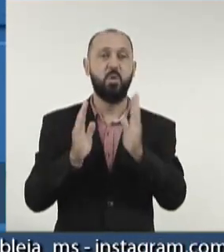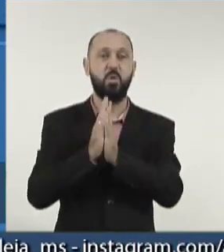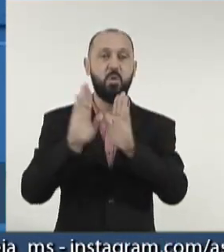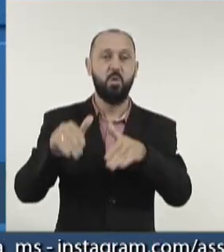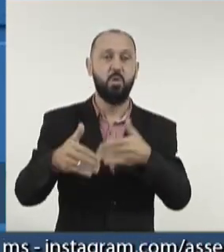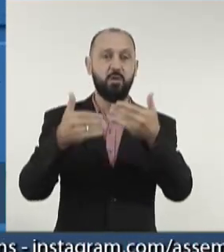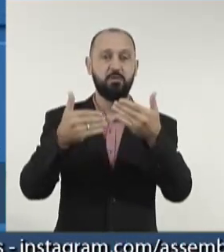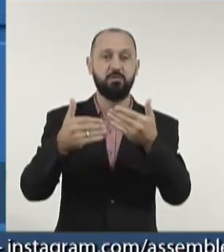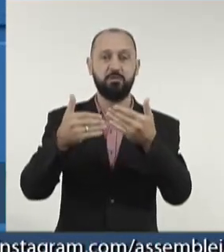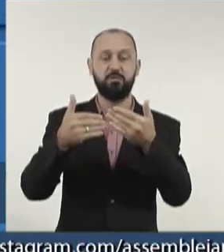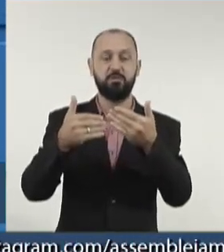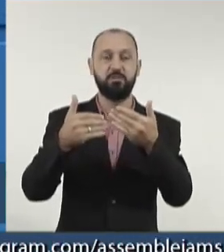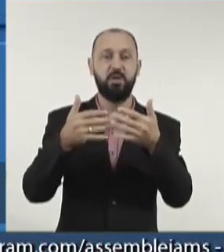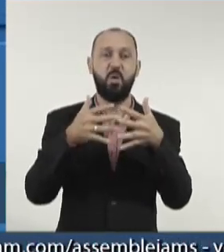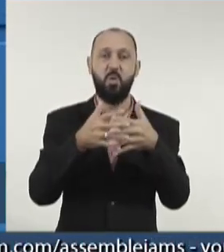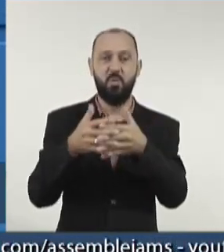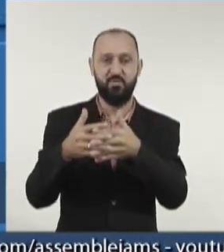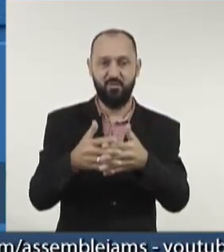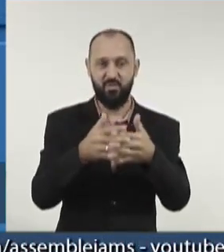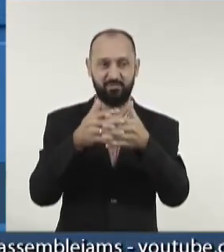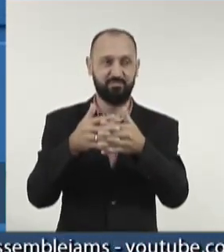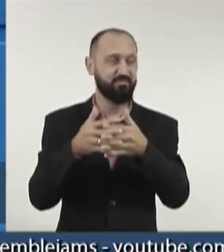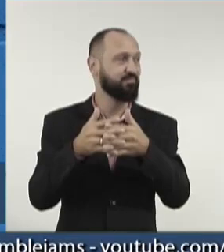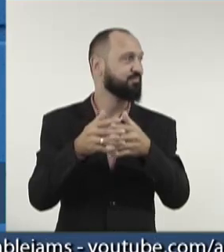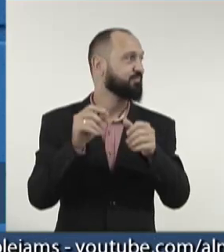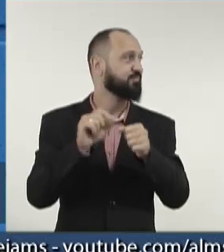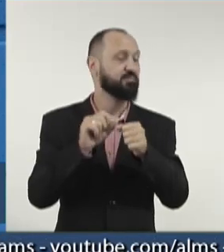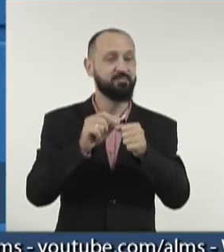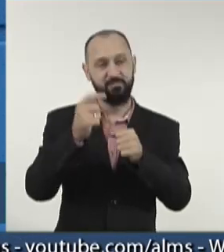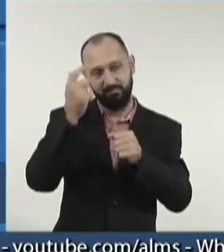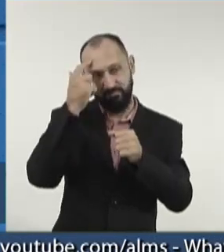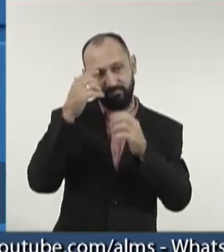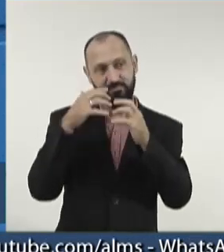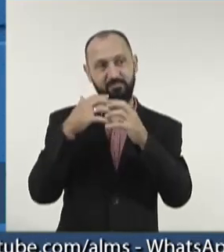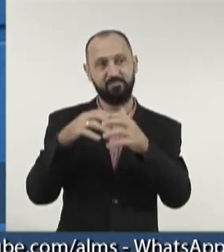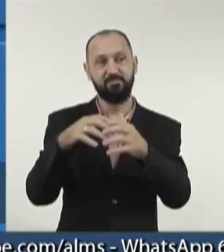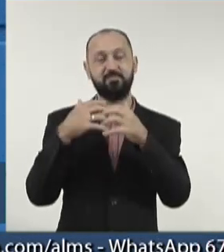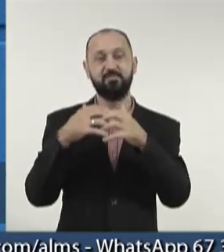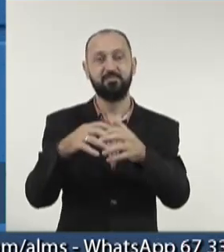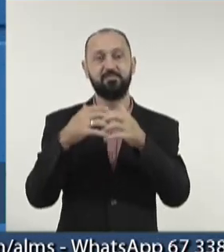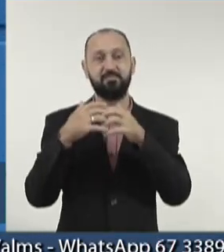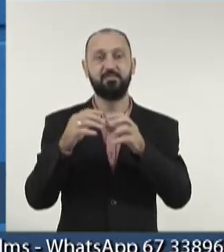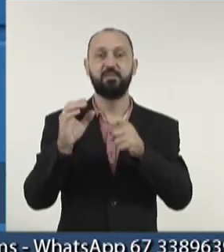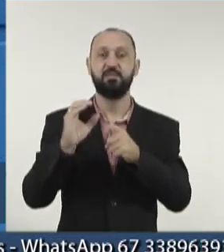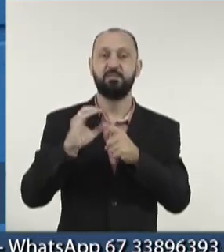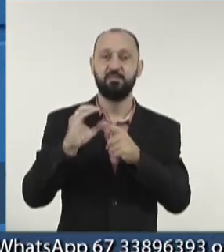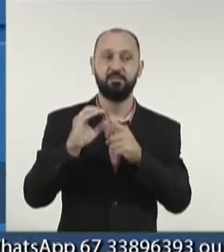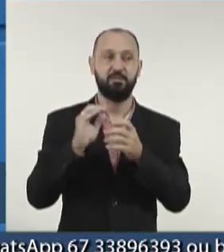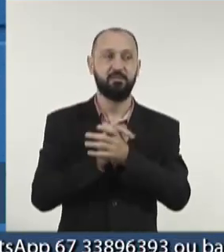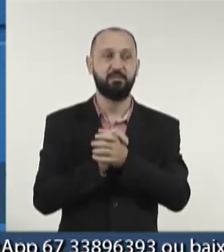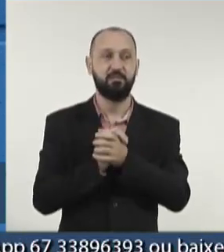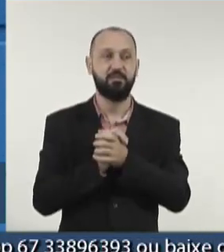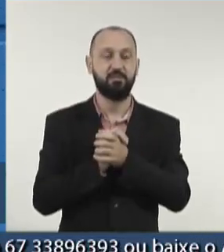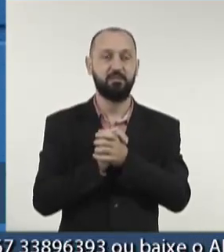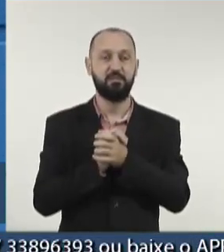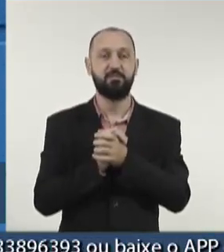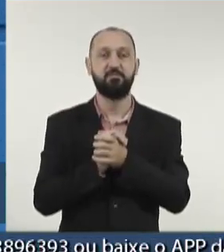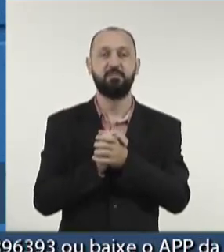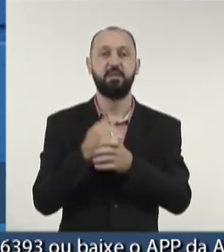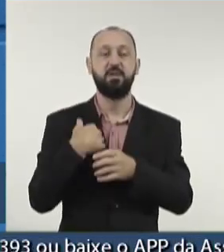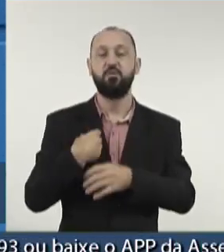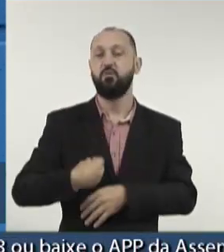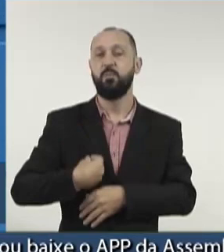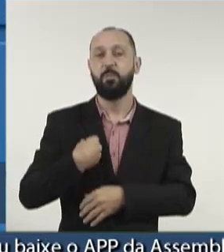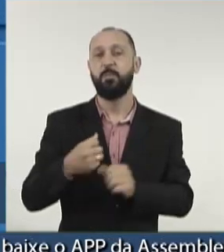informações distorcidas, e isso gerar na cabeça dos contribuintes da Cacems, tem coisa errada aí, eu não vou mais fazer